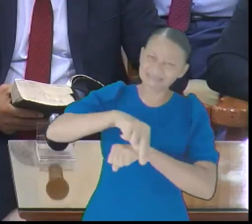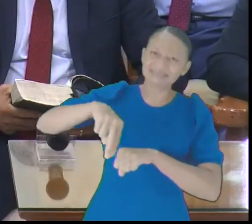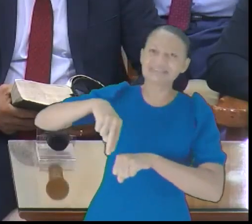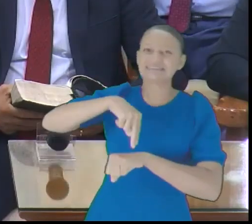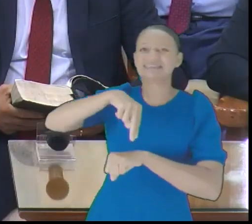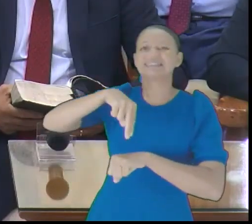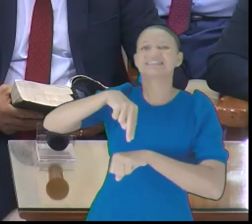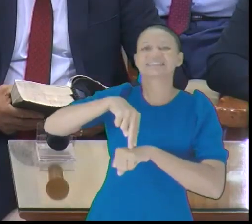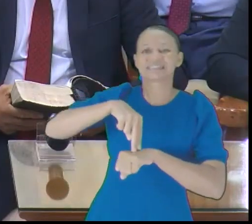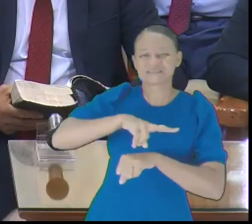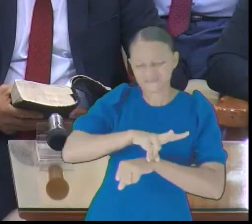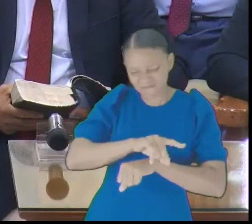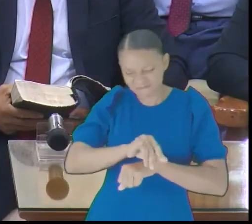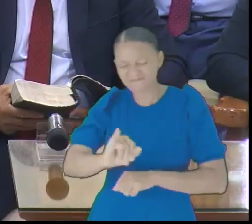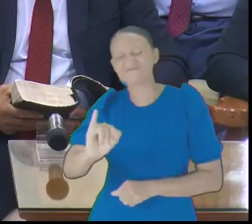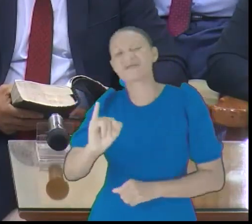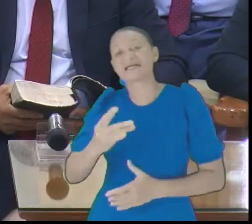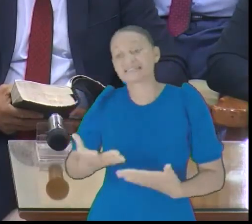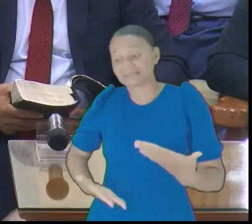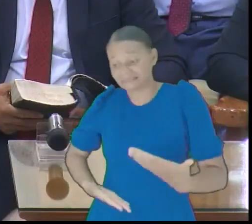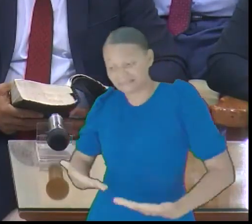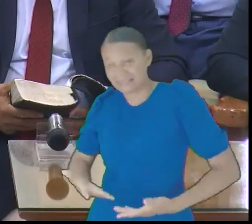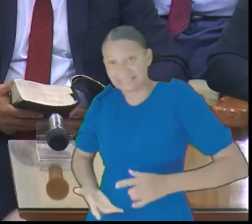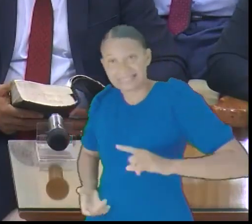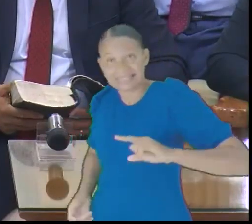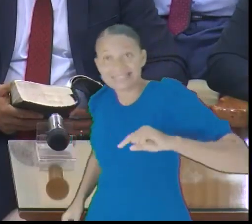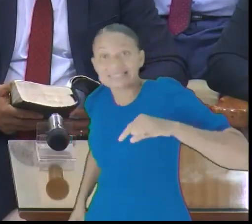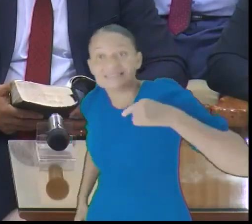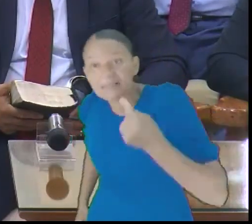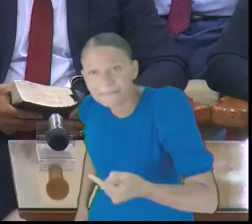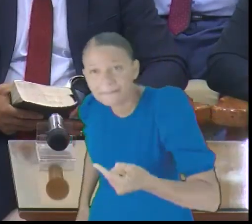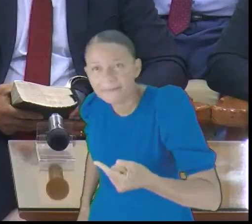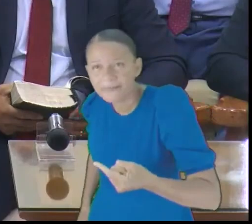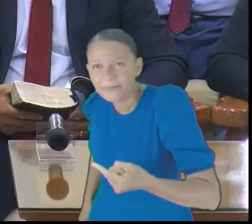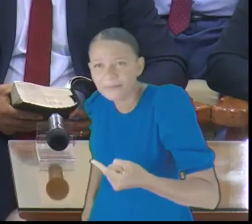servir, e depois,